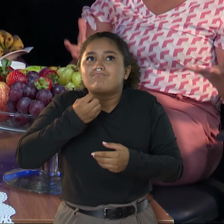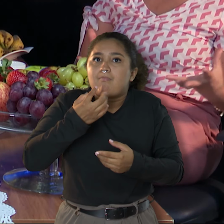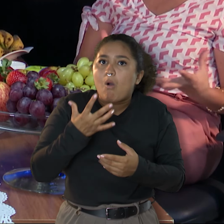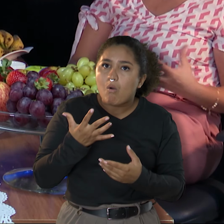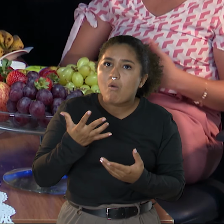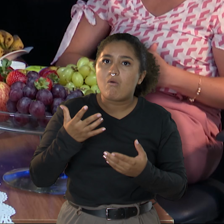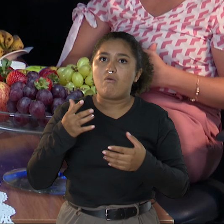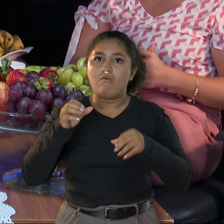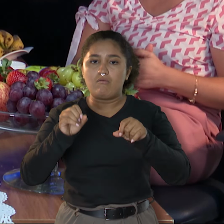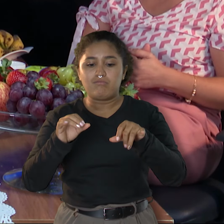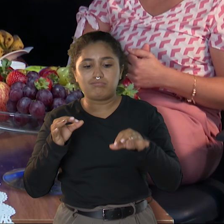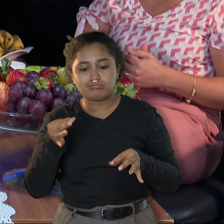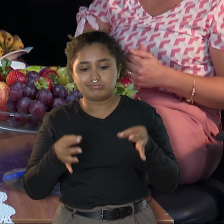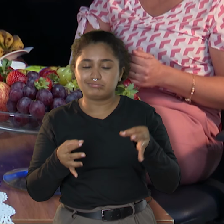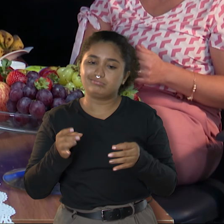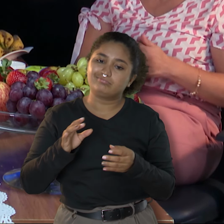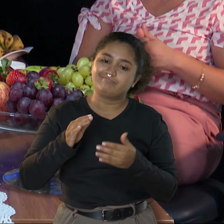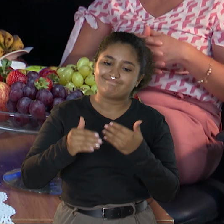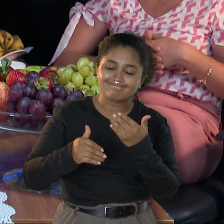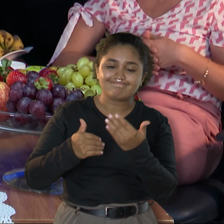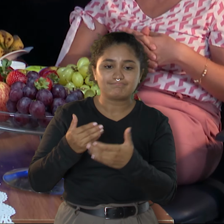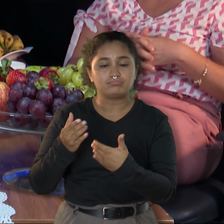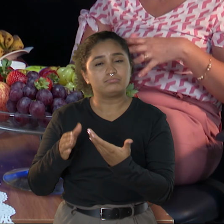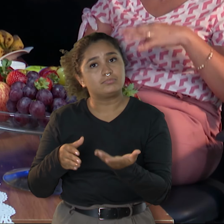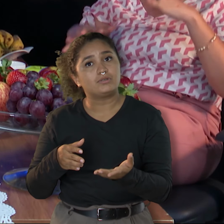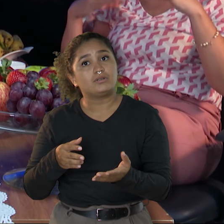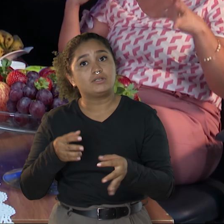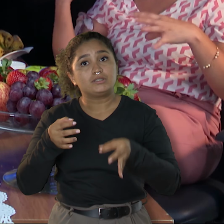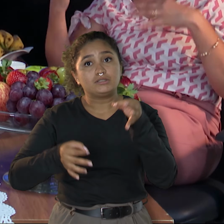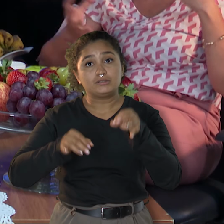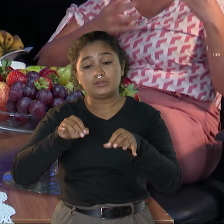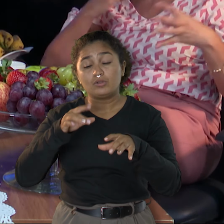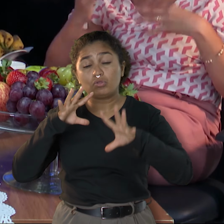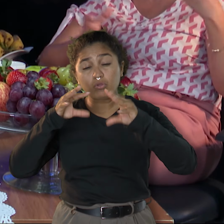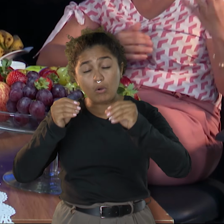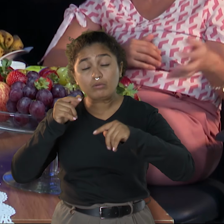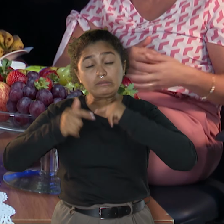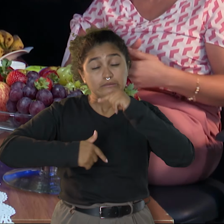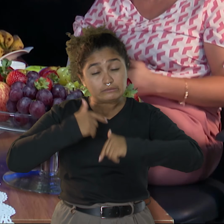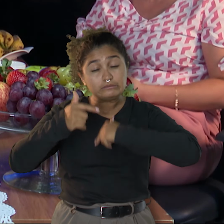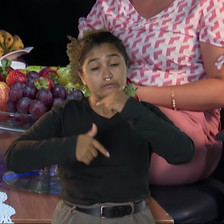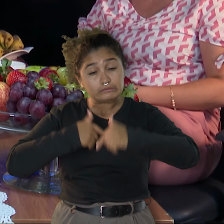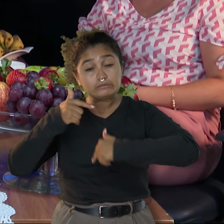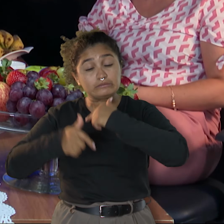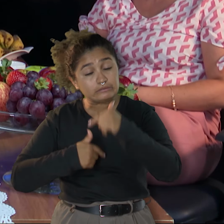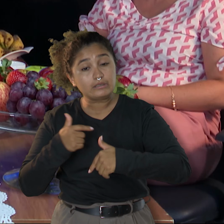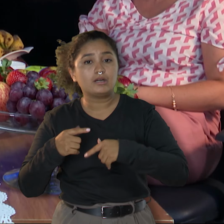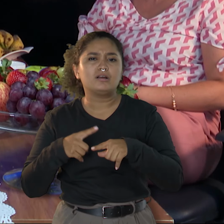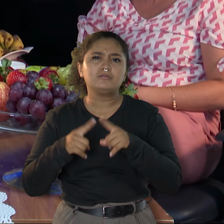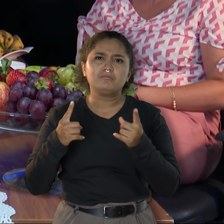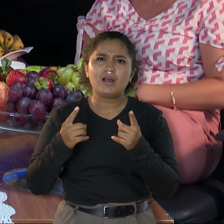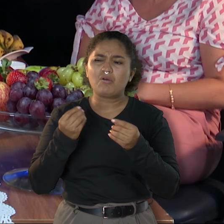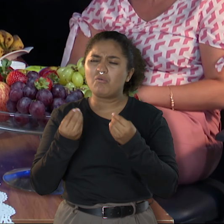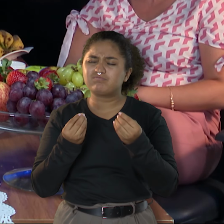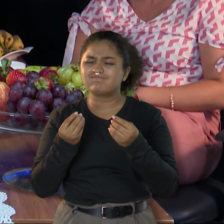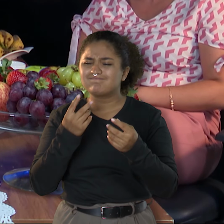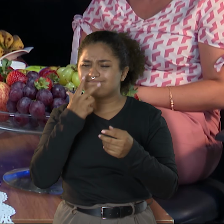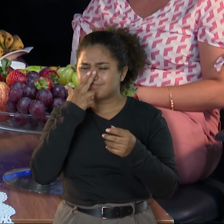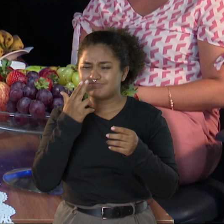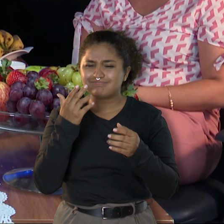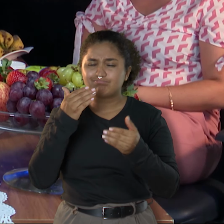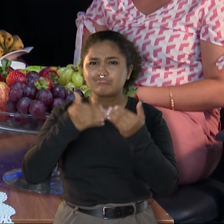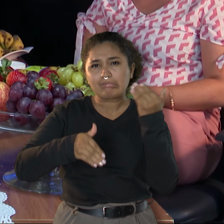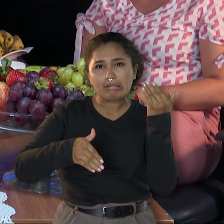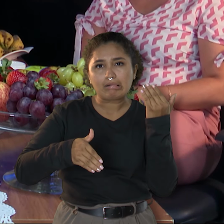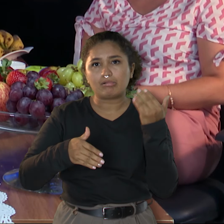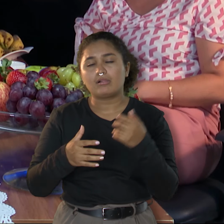das pernas, né? A situação era a seguinte, o tribunal disse que todo mundo trabalhava, remava, mas estava contra a maré, não é isso, Tainá?